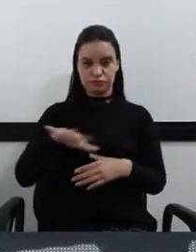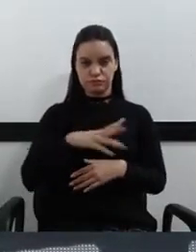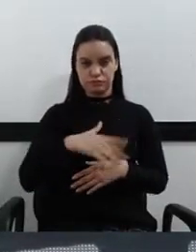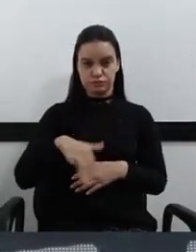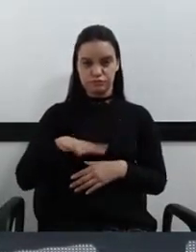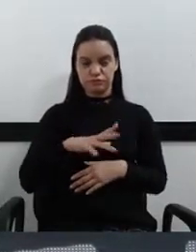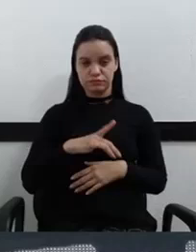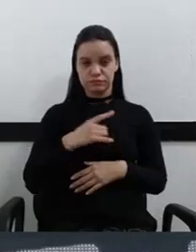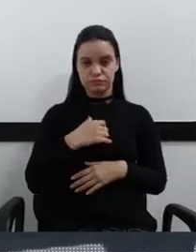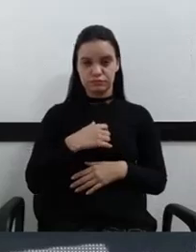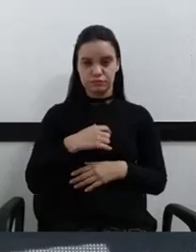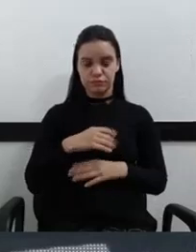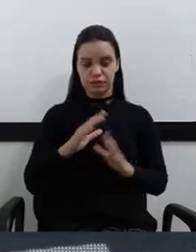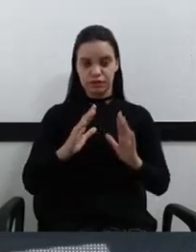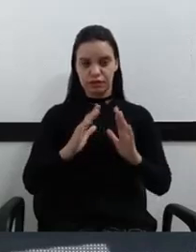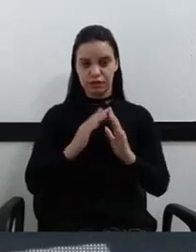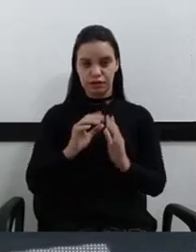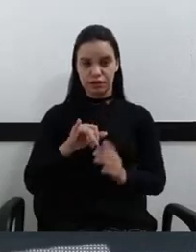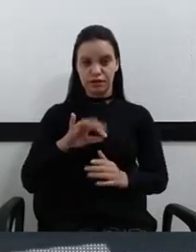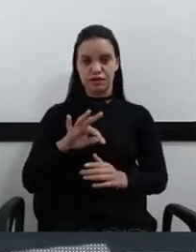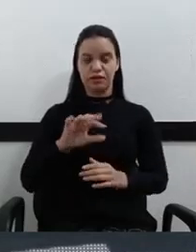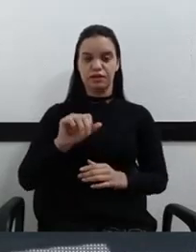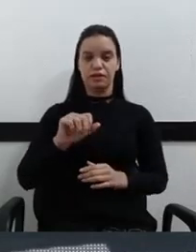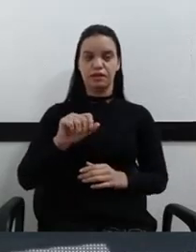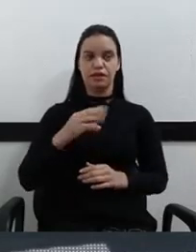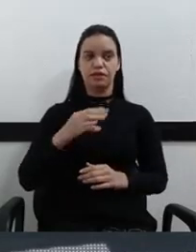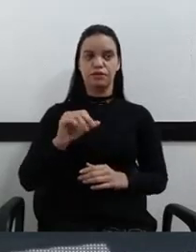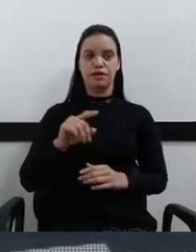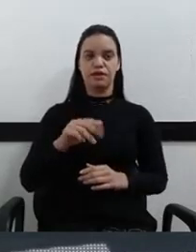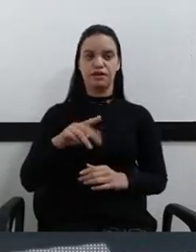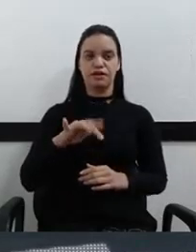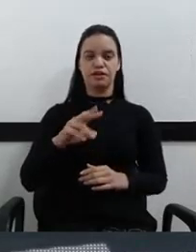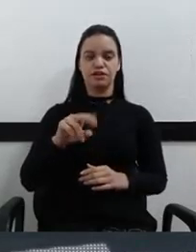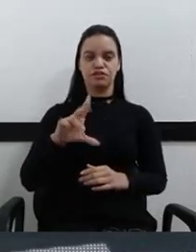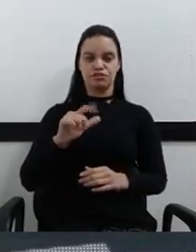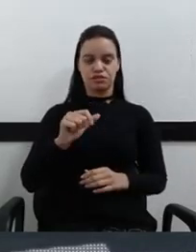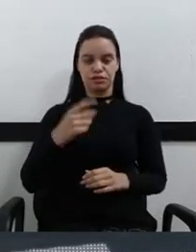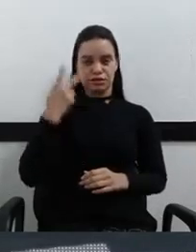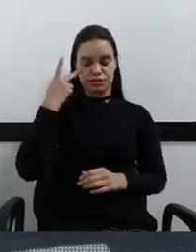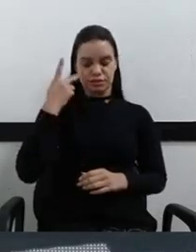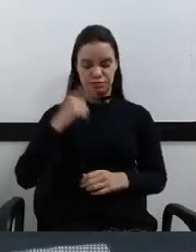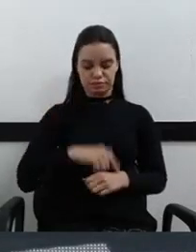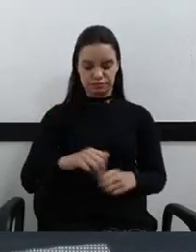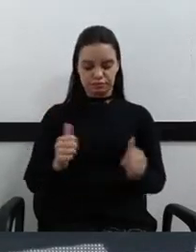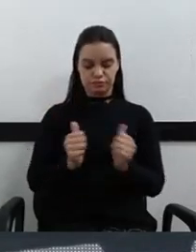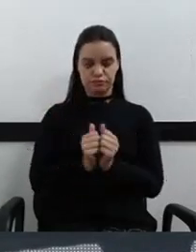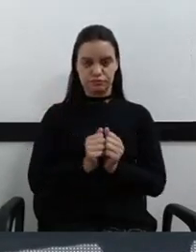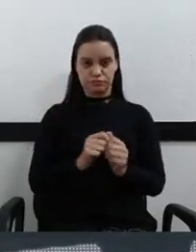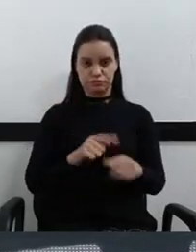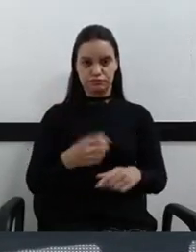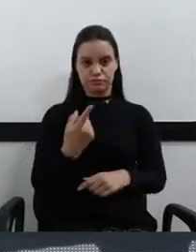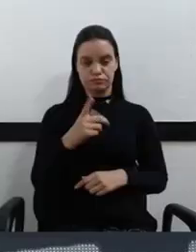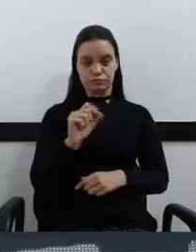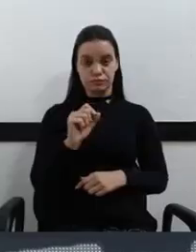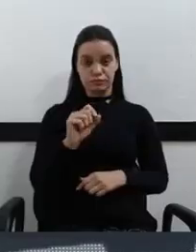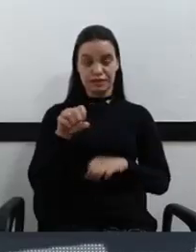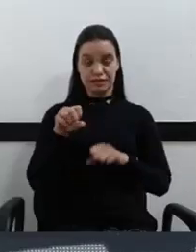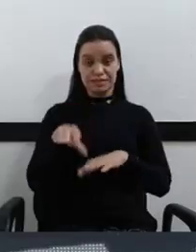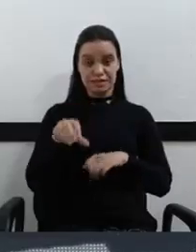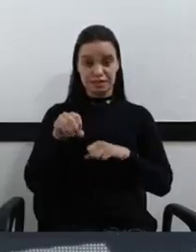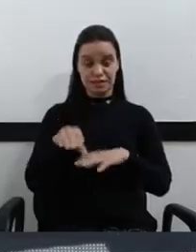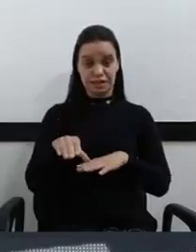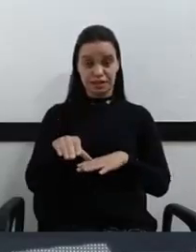da então Fundação Casa de Taquaratinga, em São Paulo. O pedido foi protocolado junto ao Egrégio Conselho Superior em 10 de